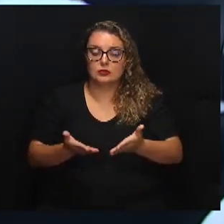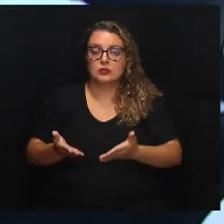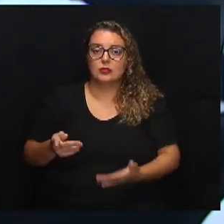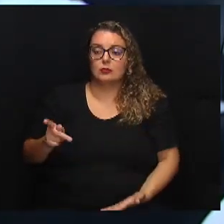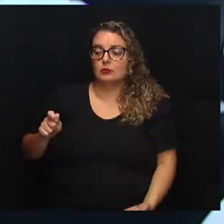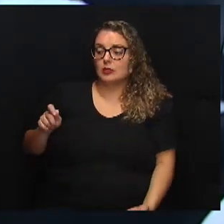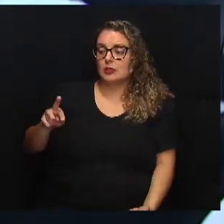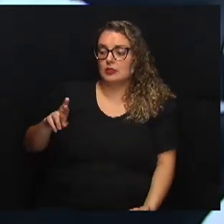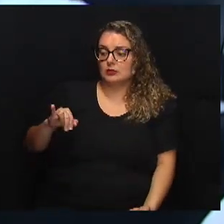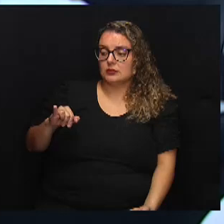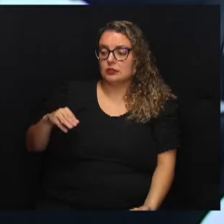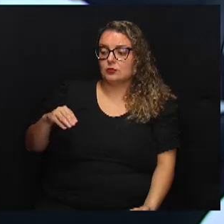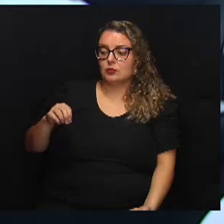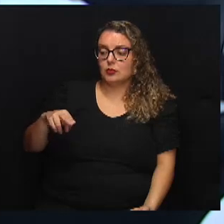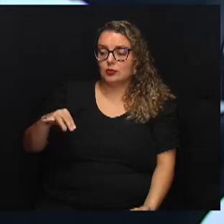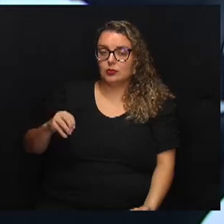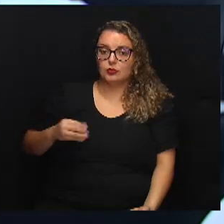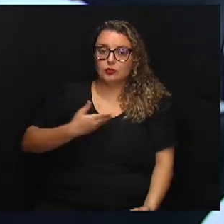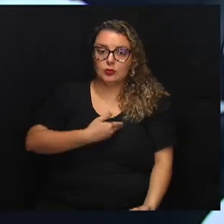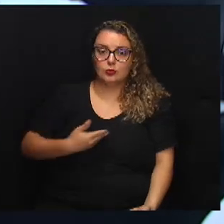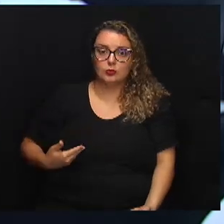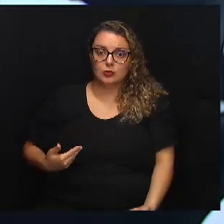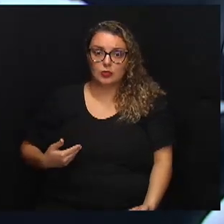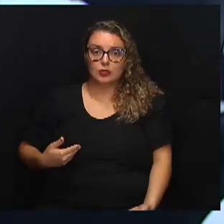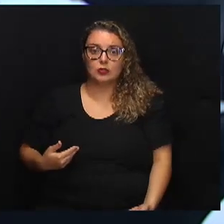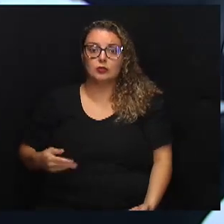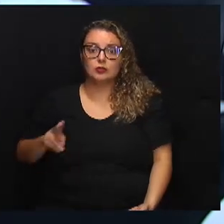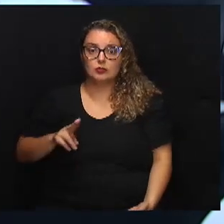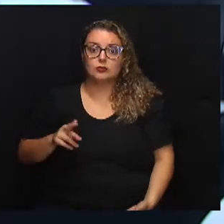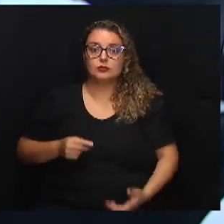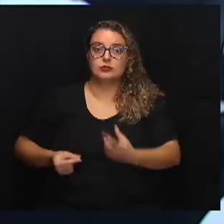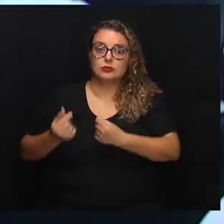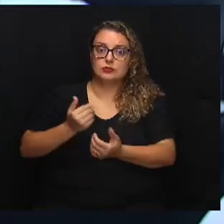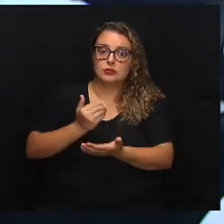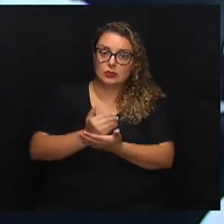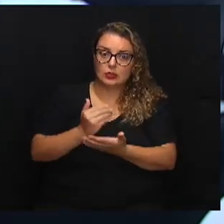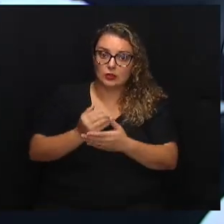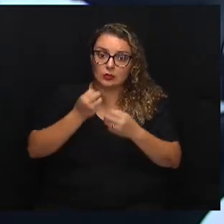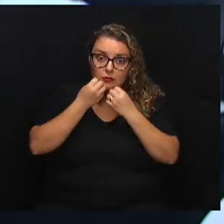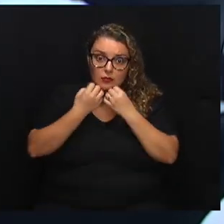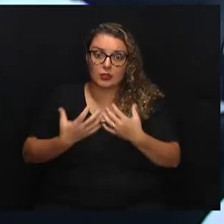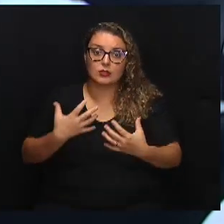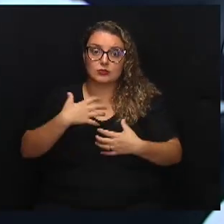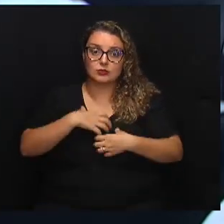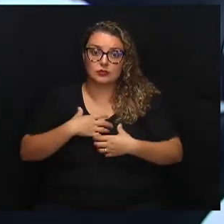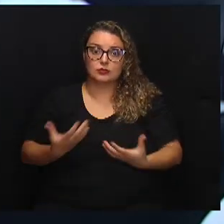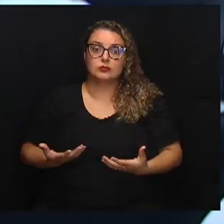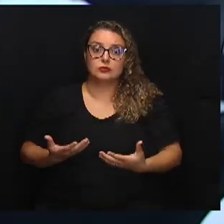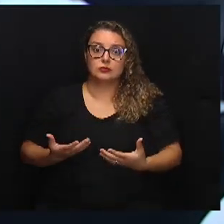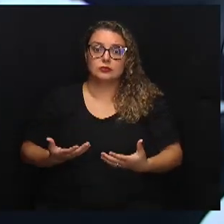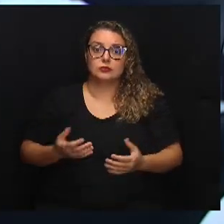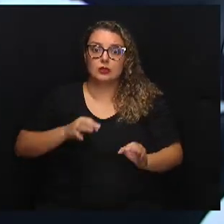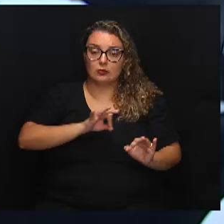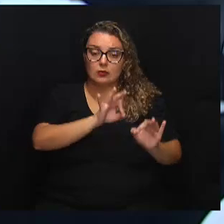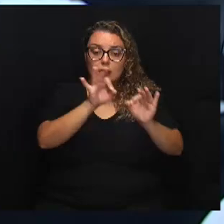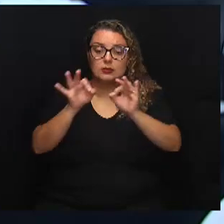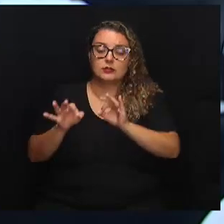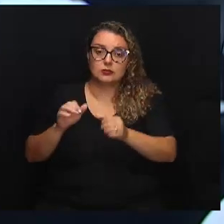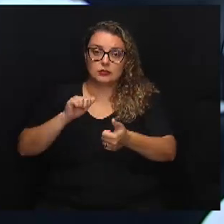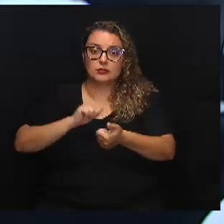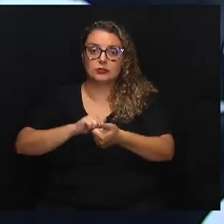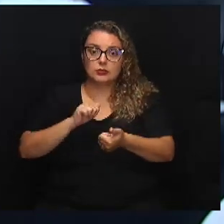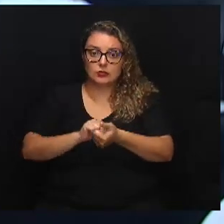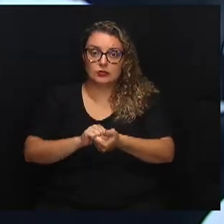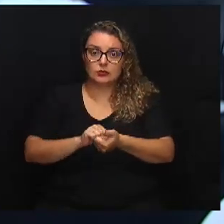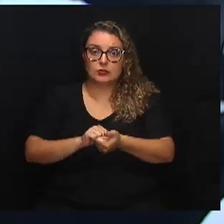né? Utilizar bem esse financiamento, de forma a assistir com qualidade realmente